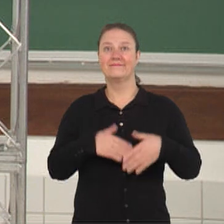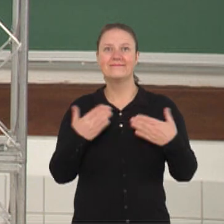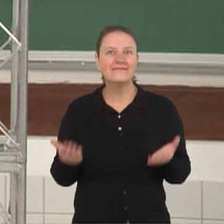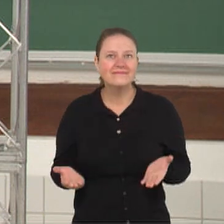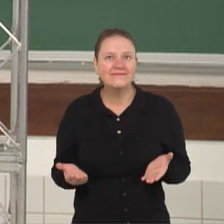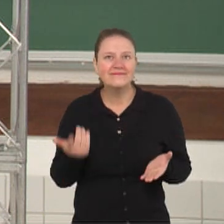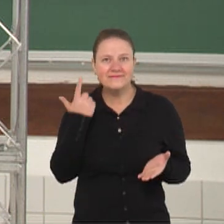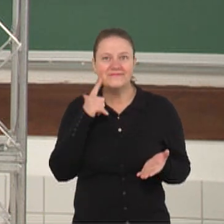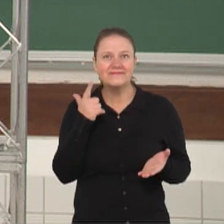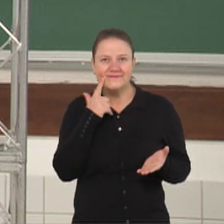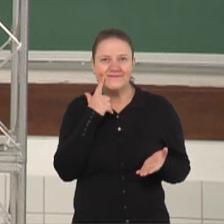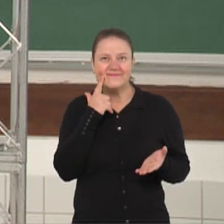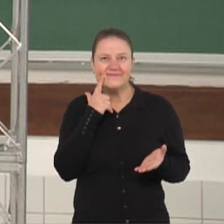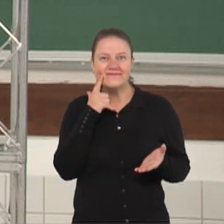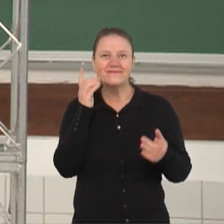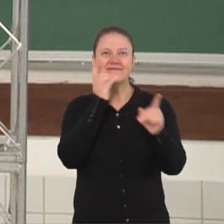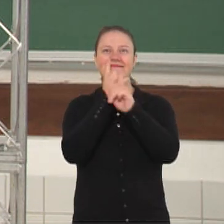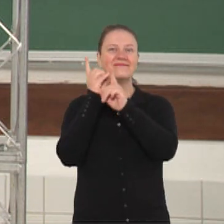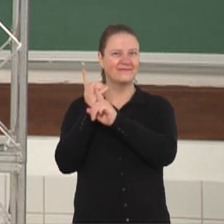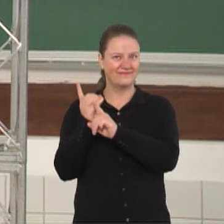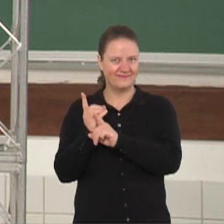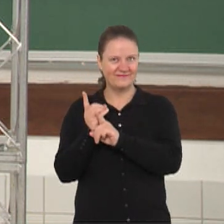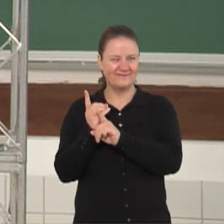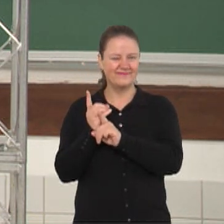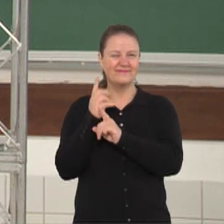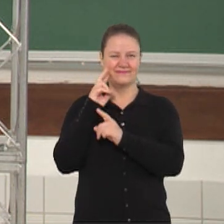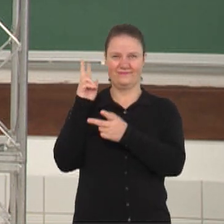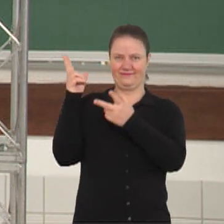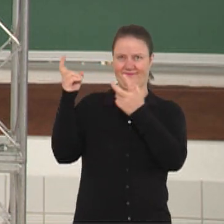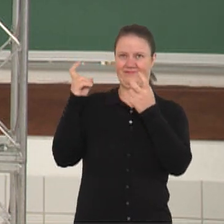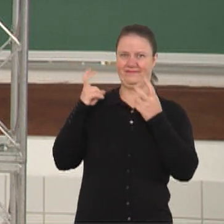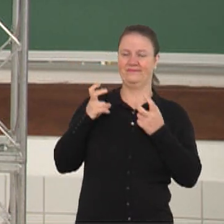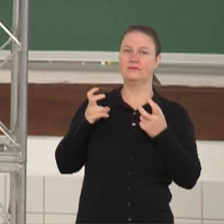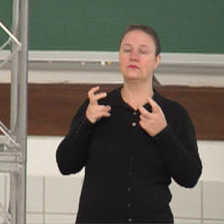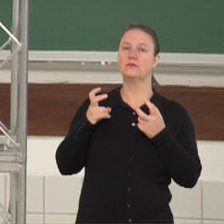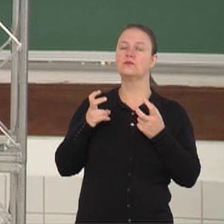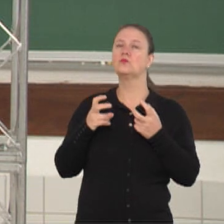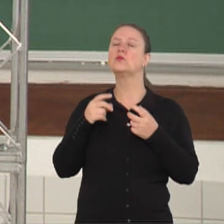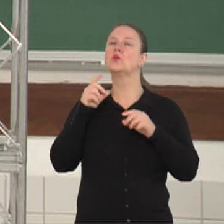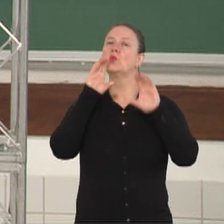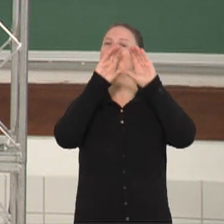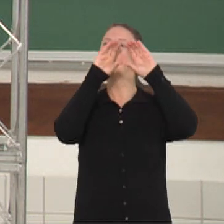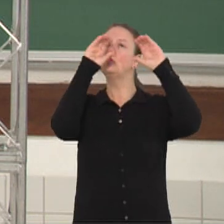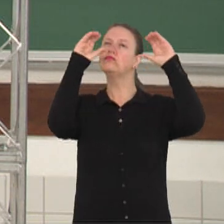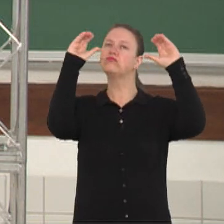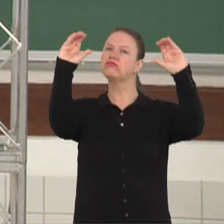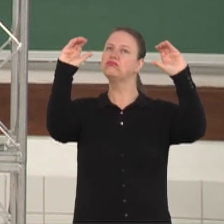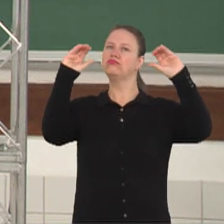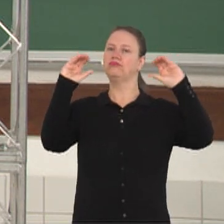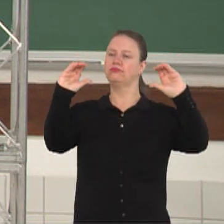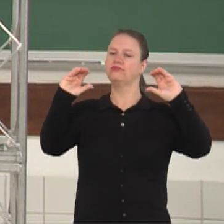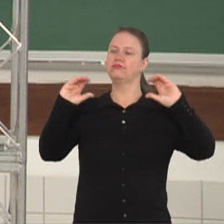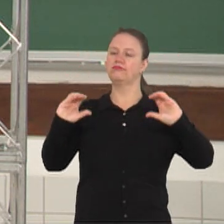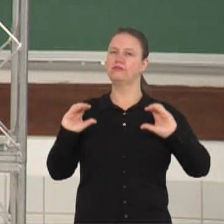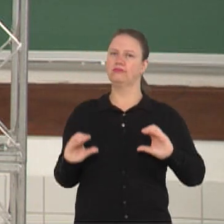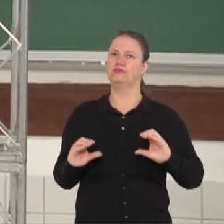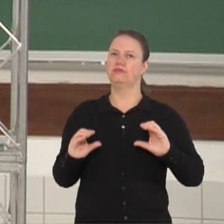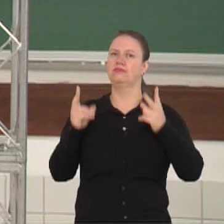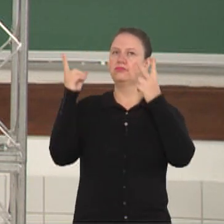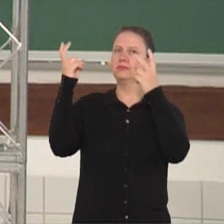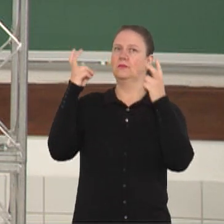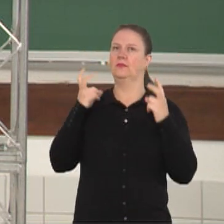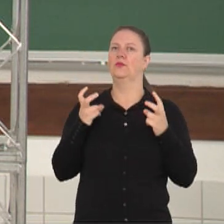E aí, conseguiu resolver? Vamos olhar função por função e identificar quem são os